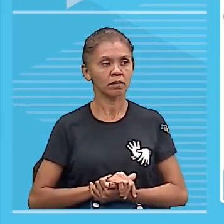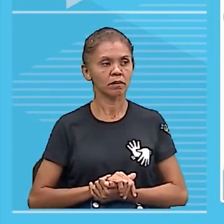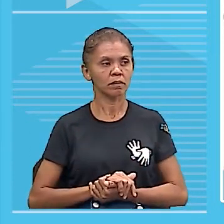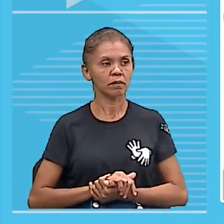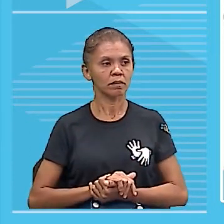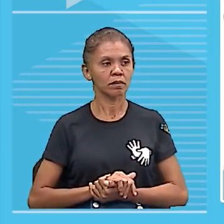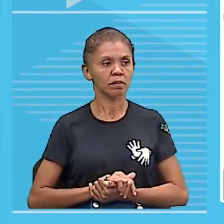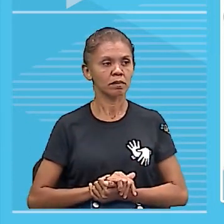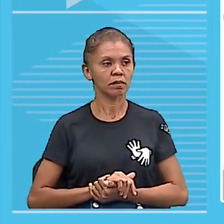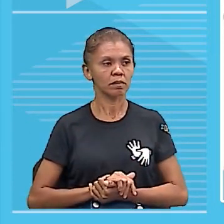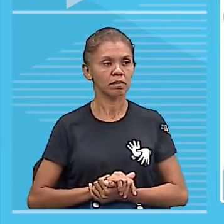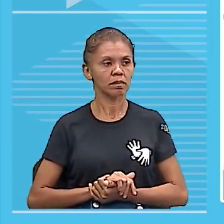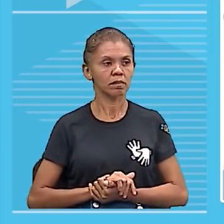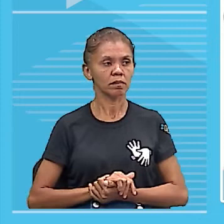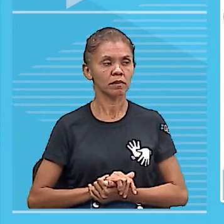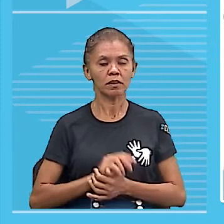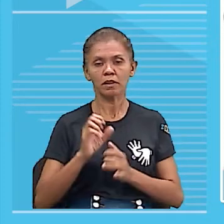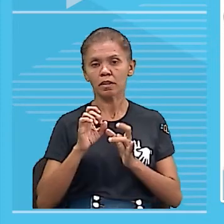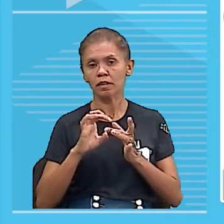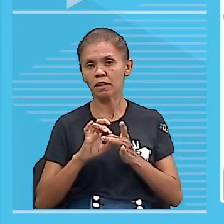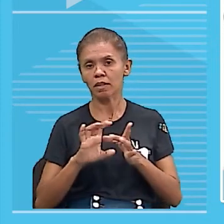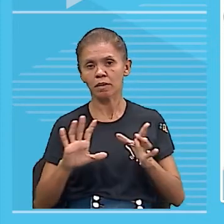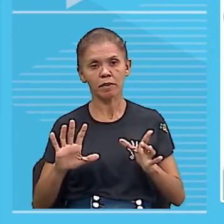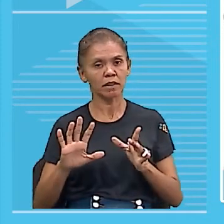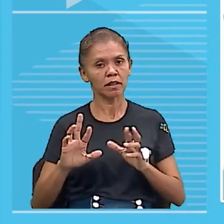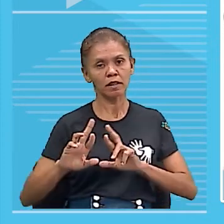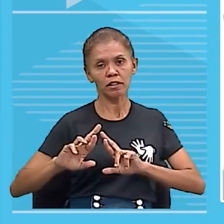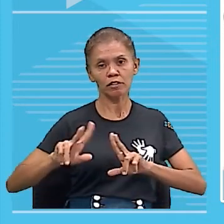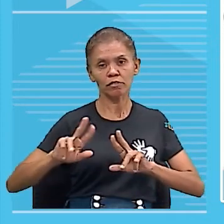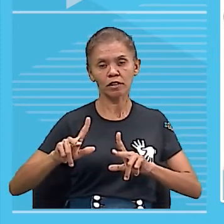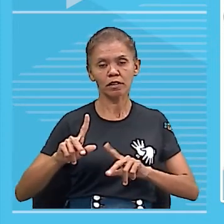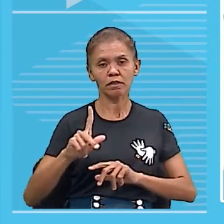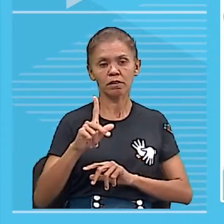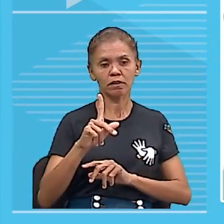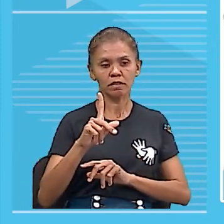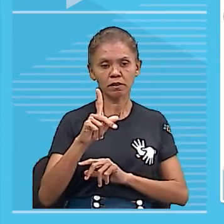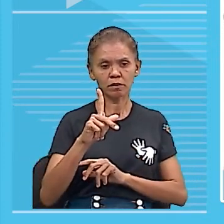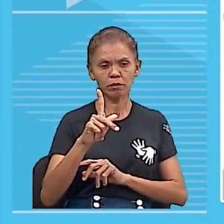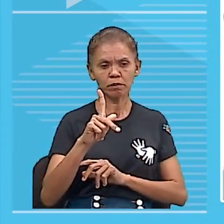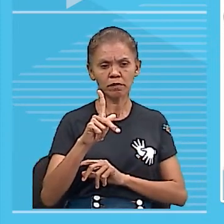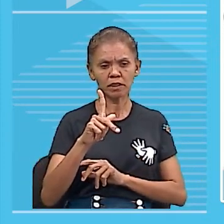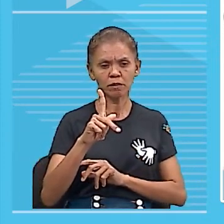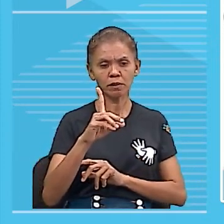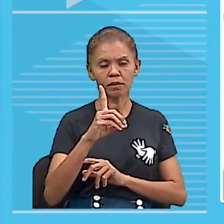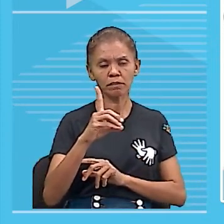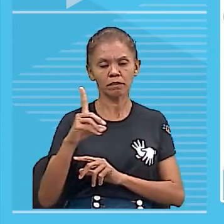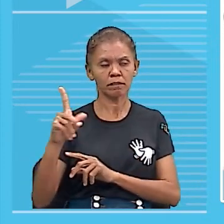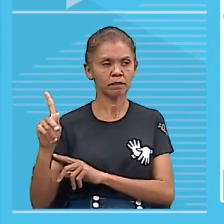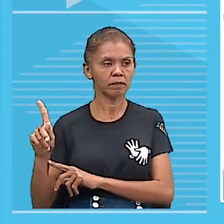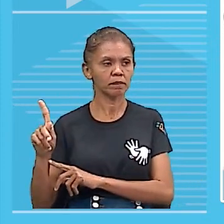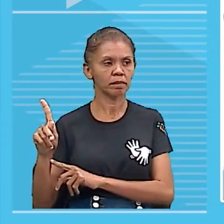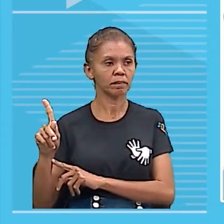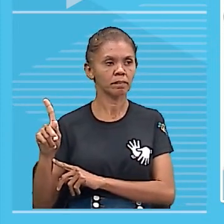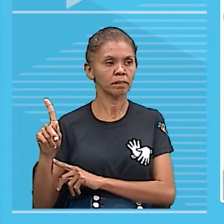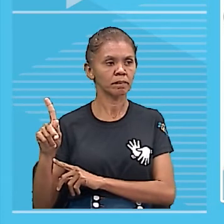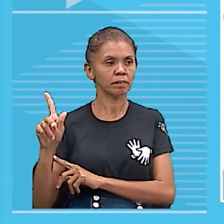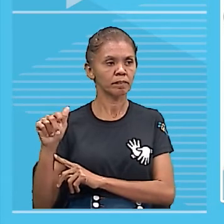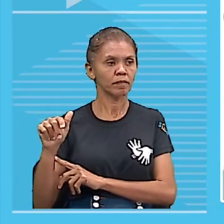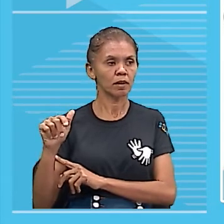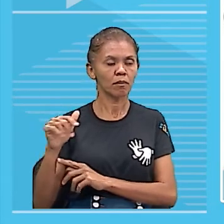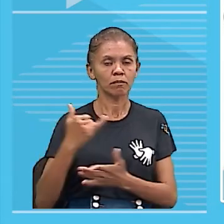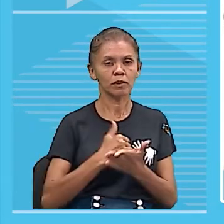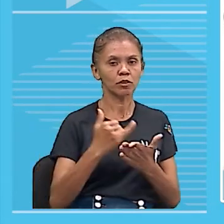Ah e por eles passa a mesma diferença de potencial é porque o início de um